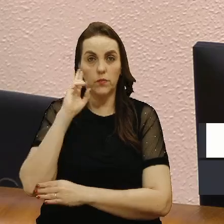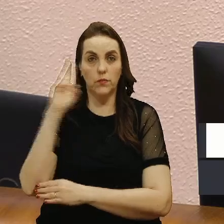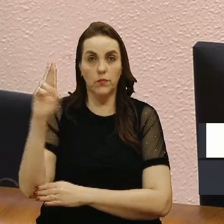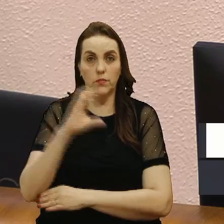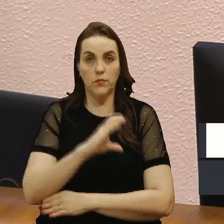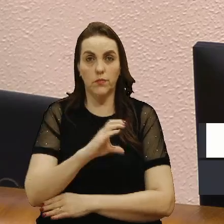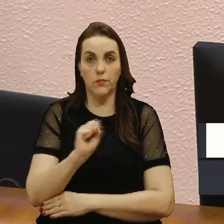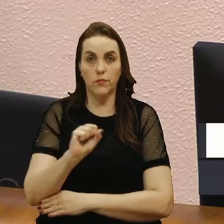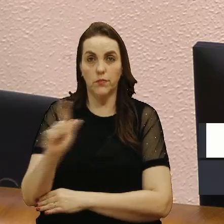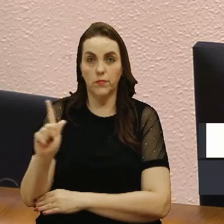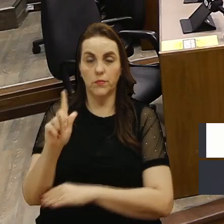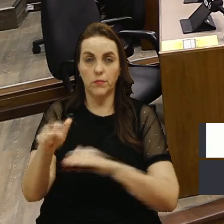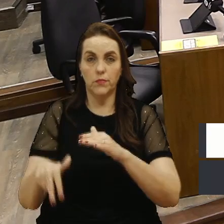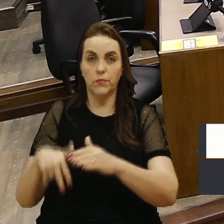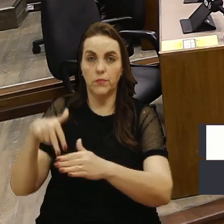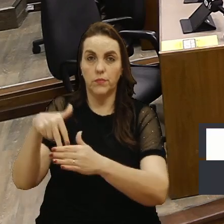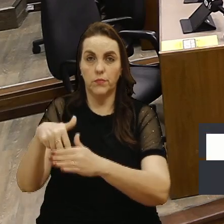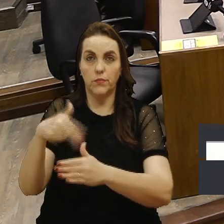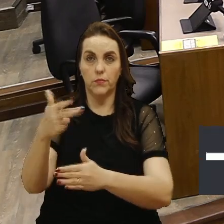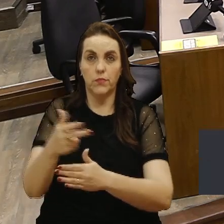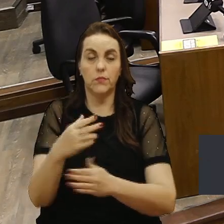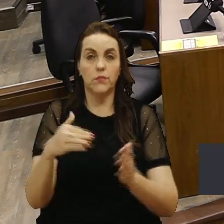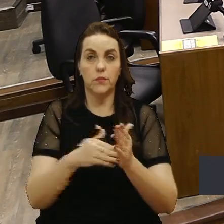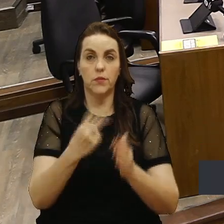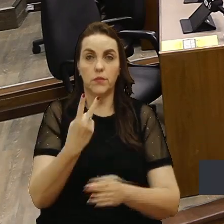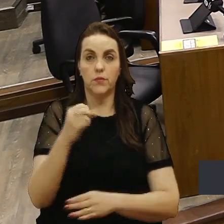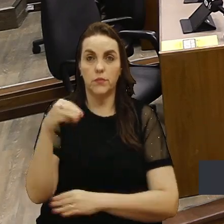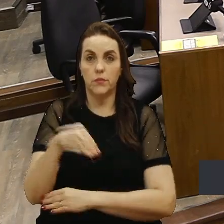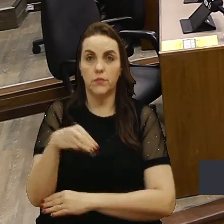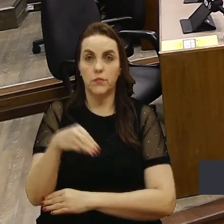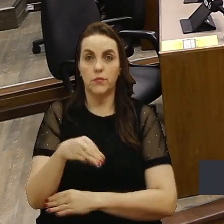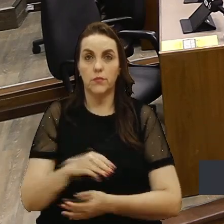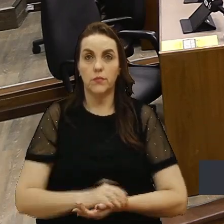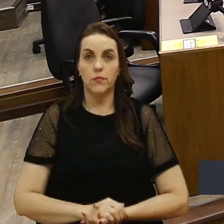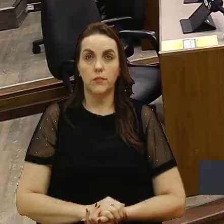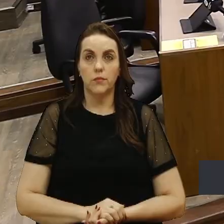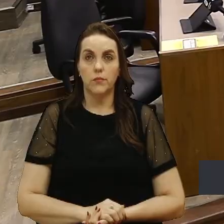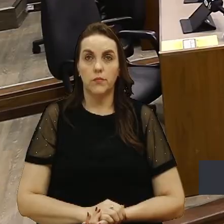Tribuna para a manifestação pelo tempo de até 20 minutos.